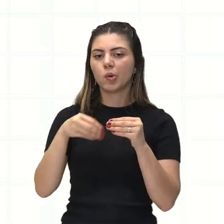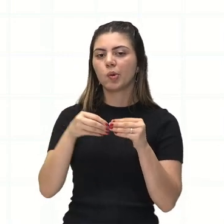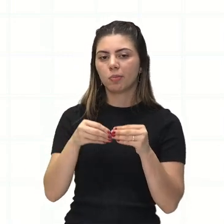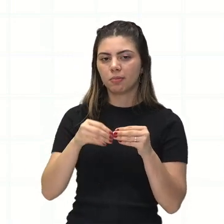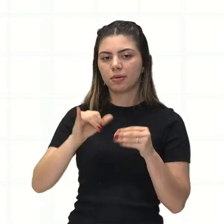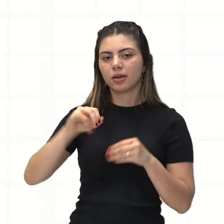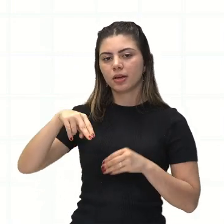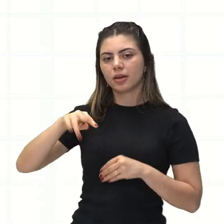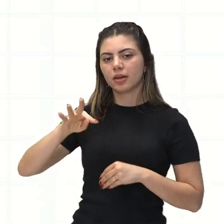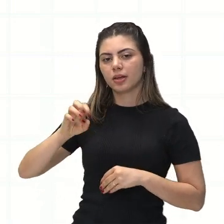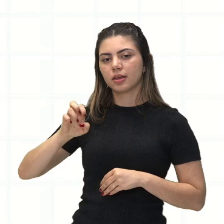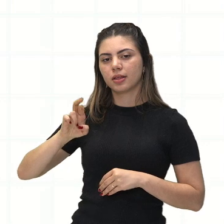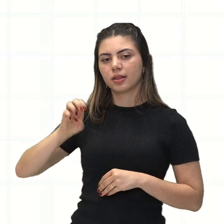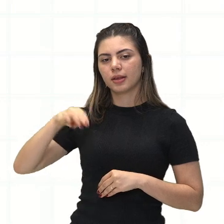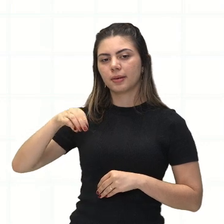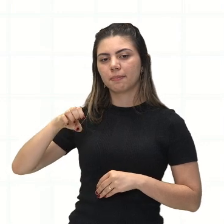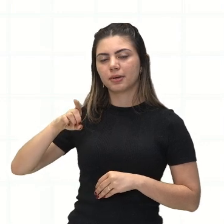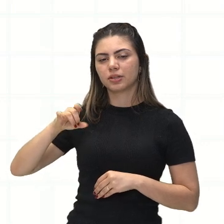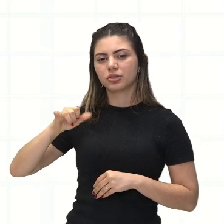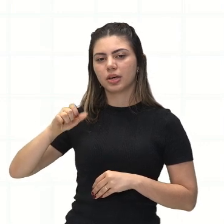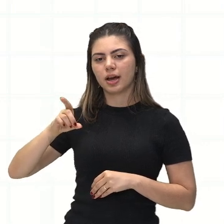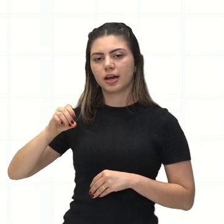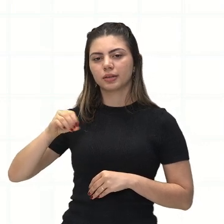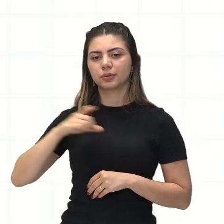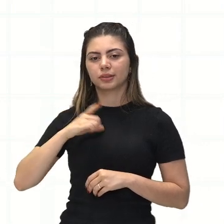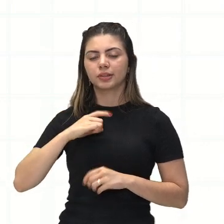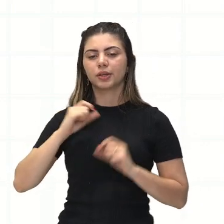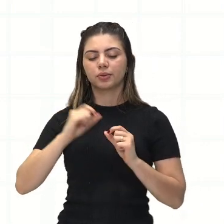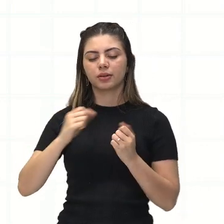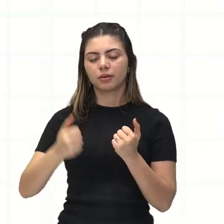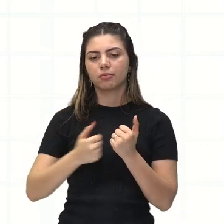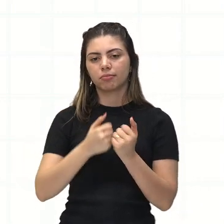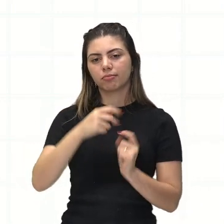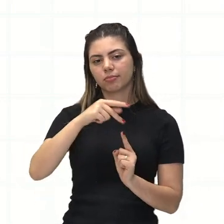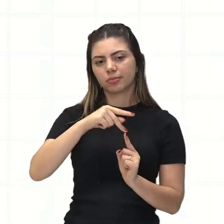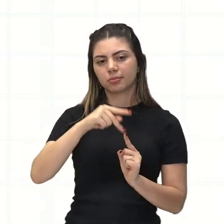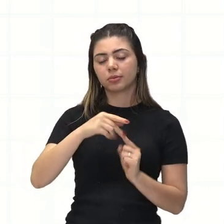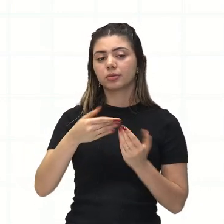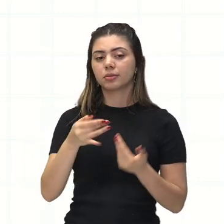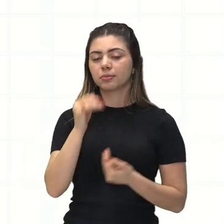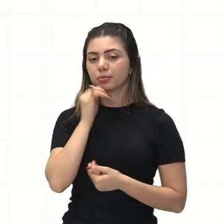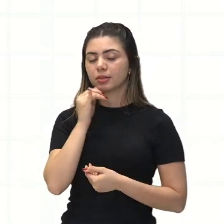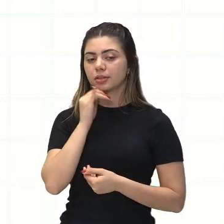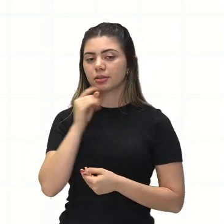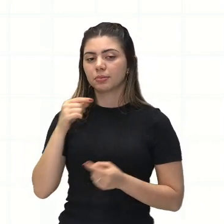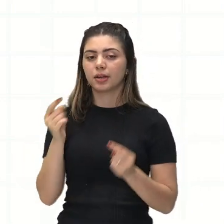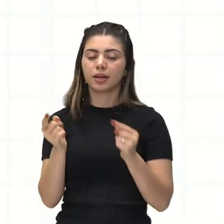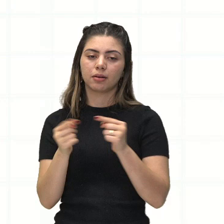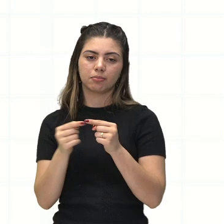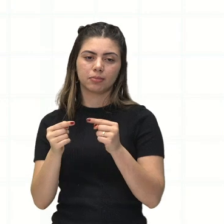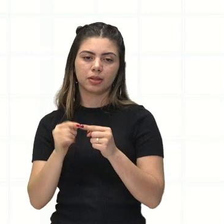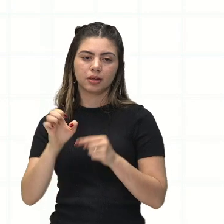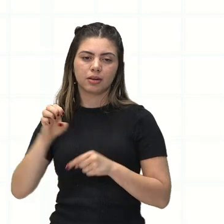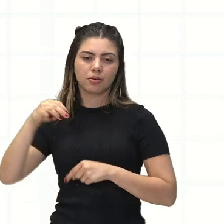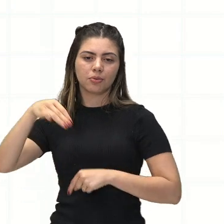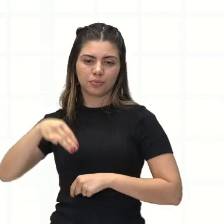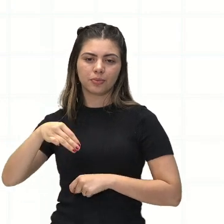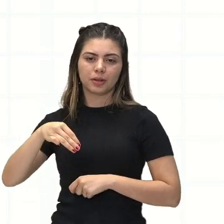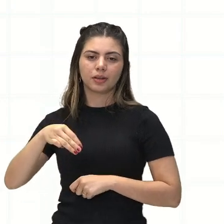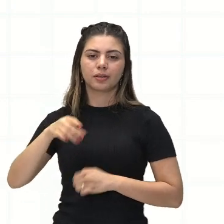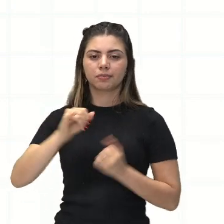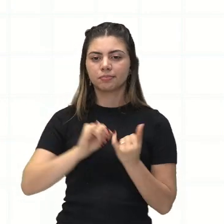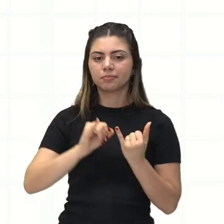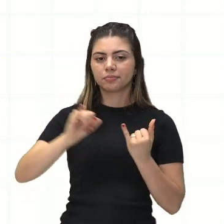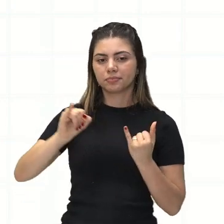ou seja, que recebe o auxílio de uma preposição. No caso, é essa preposição em, que integra o objeto indireto